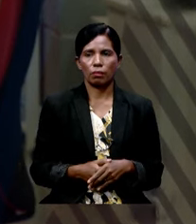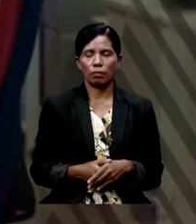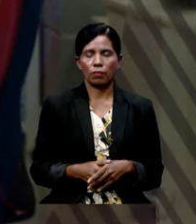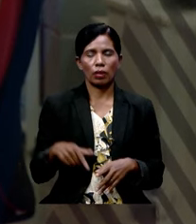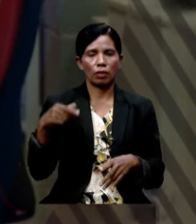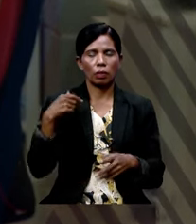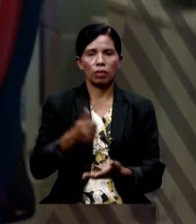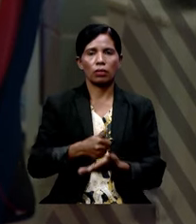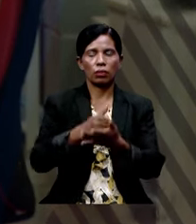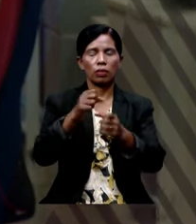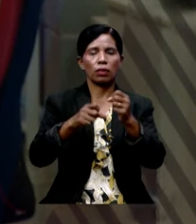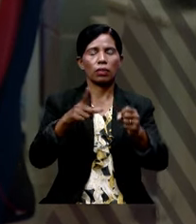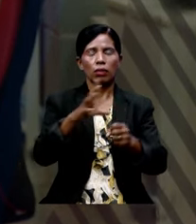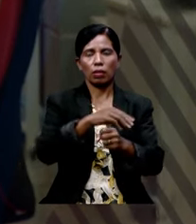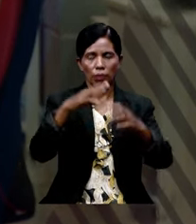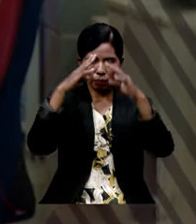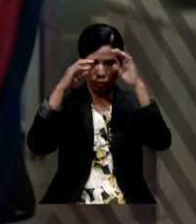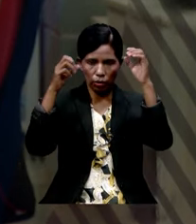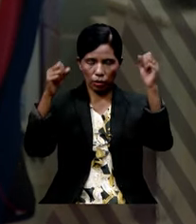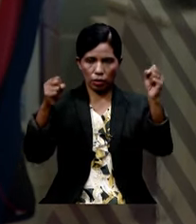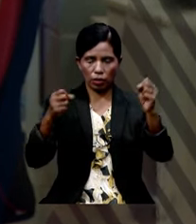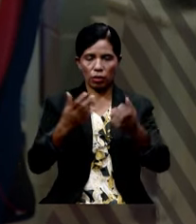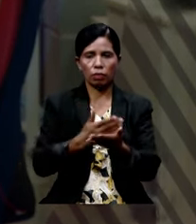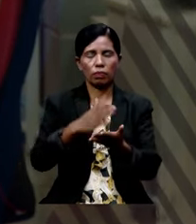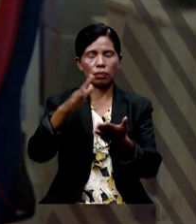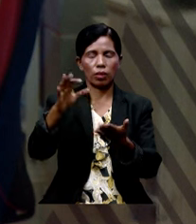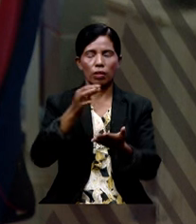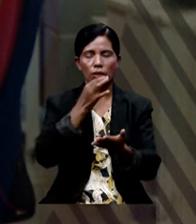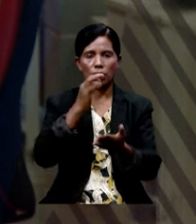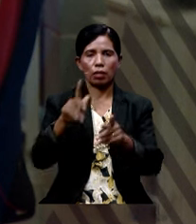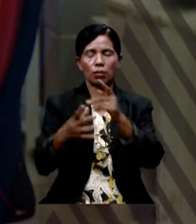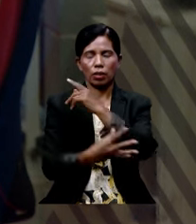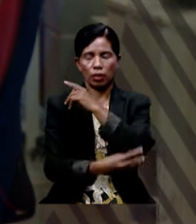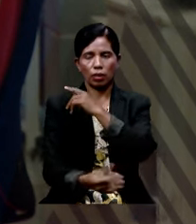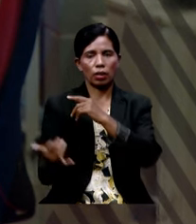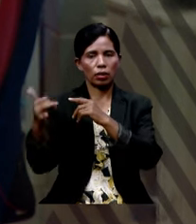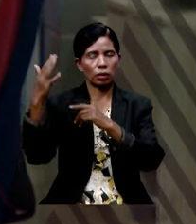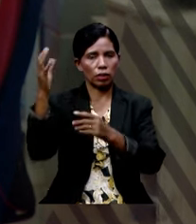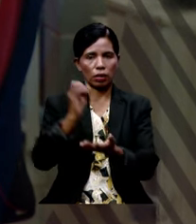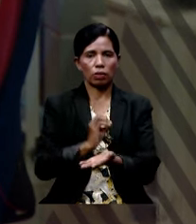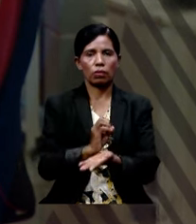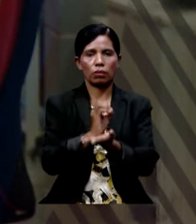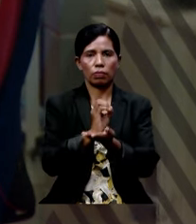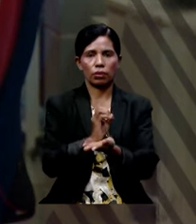O Gabinete de Apoio à Sociedade Civil, Presidência da República, faz necessidade básica para uma vulnerável Síria, Iha Wekusi.